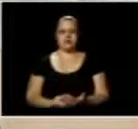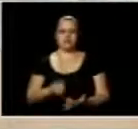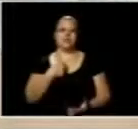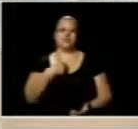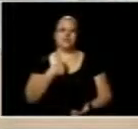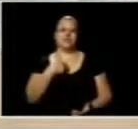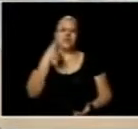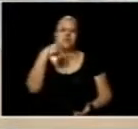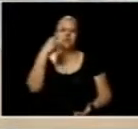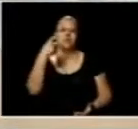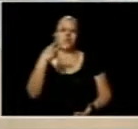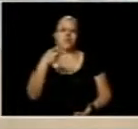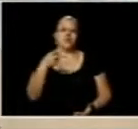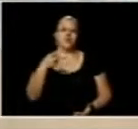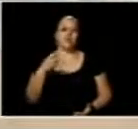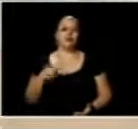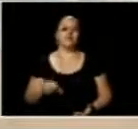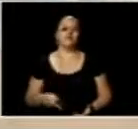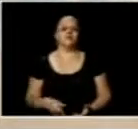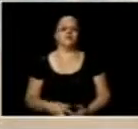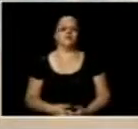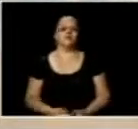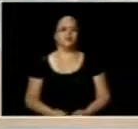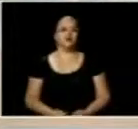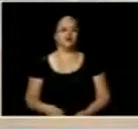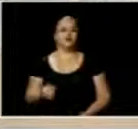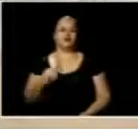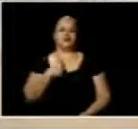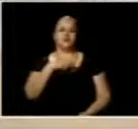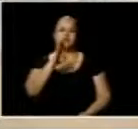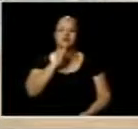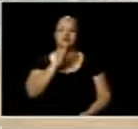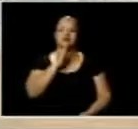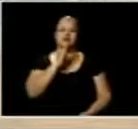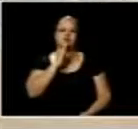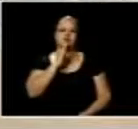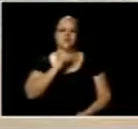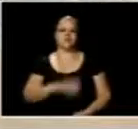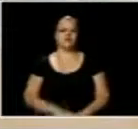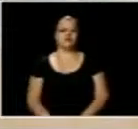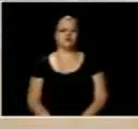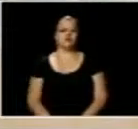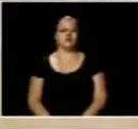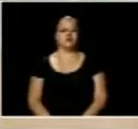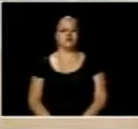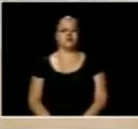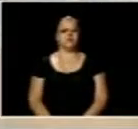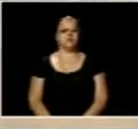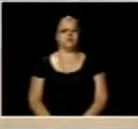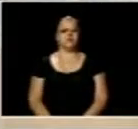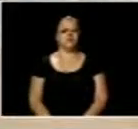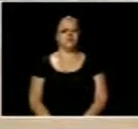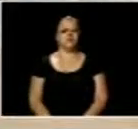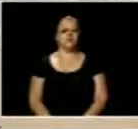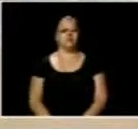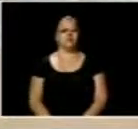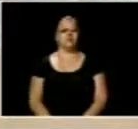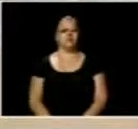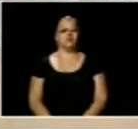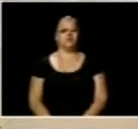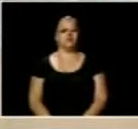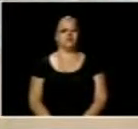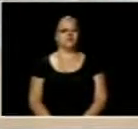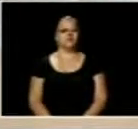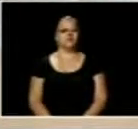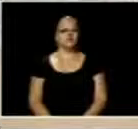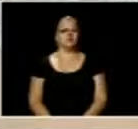porque conheço. Só que, infelizmente, quem mandava lá não era ele. Não deixavam ele fazer o que realmente precisava